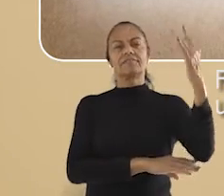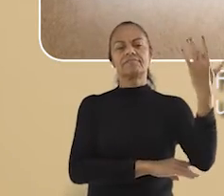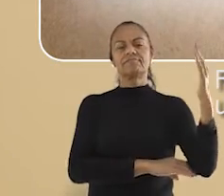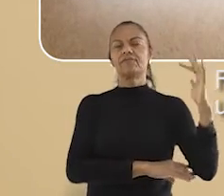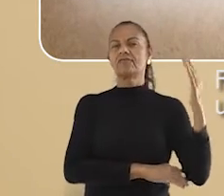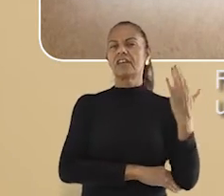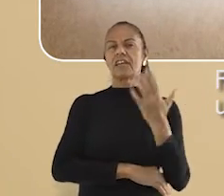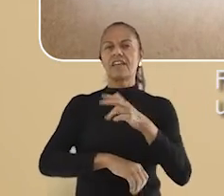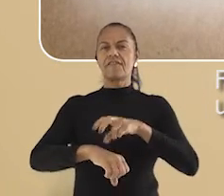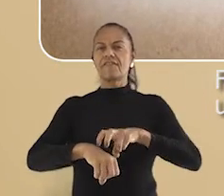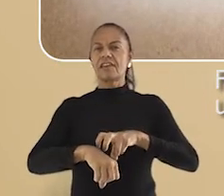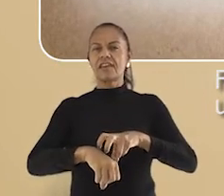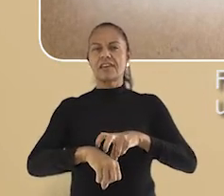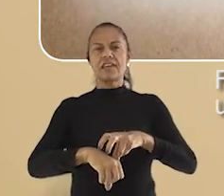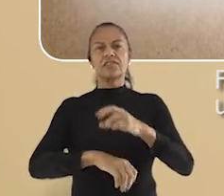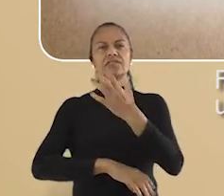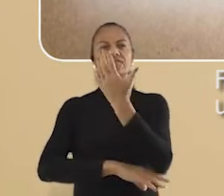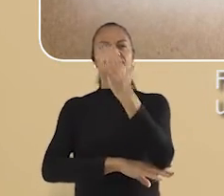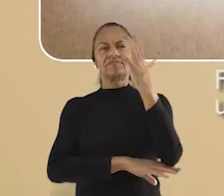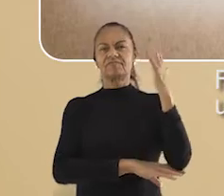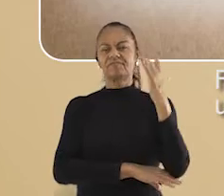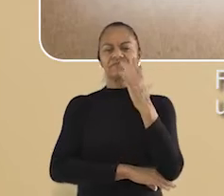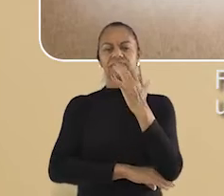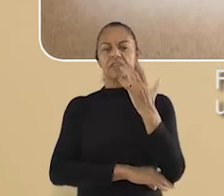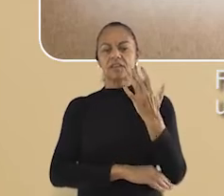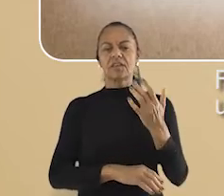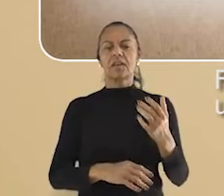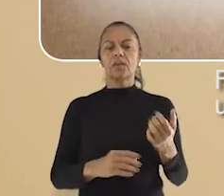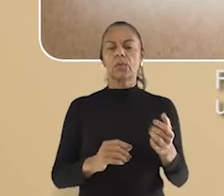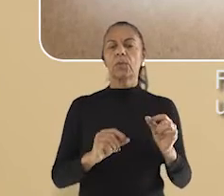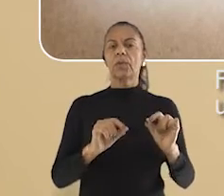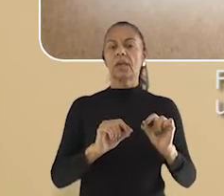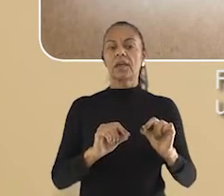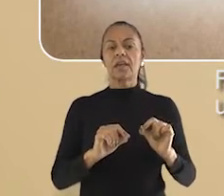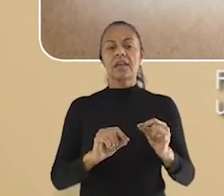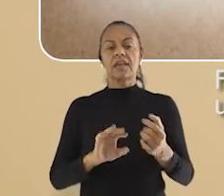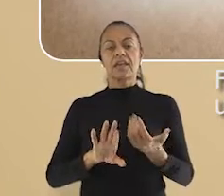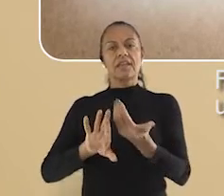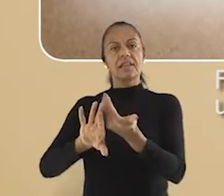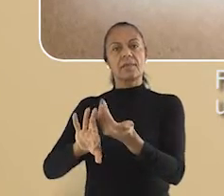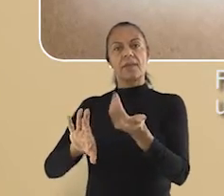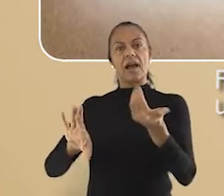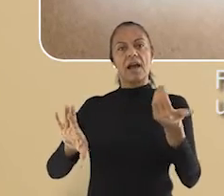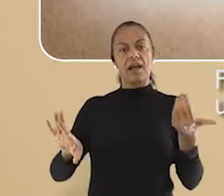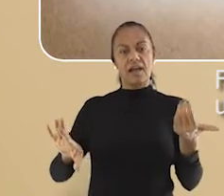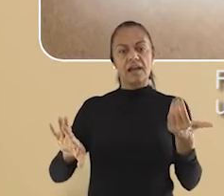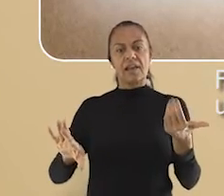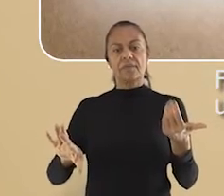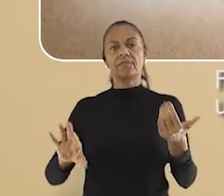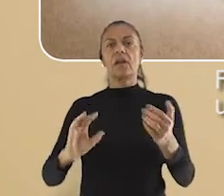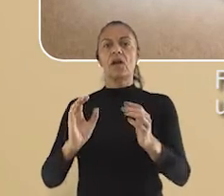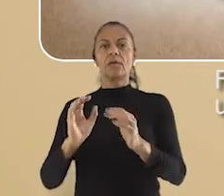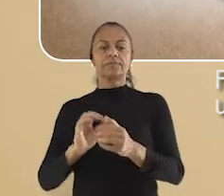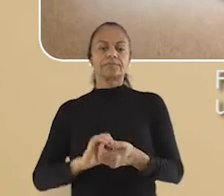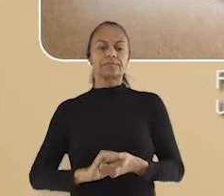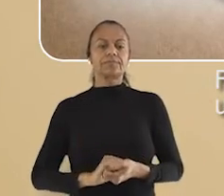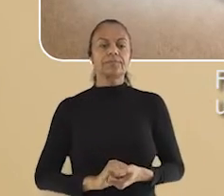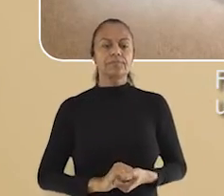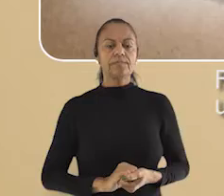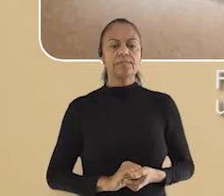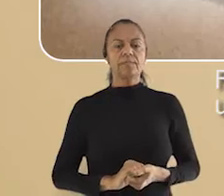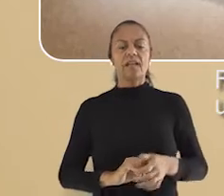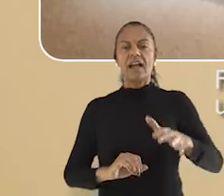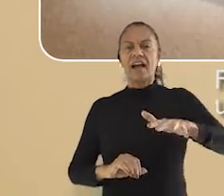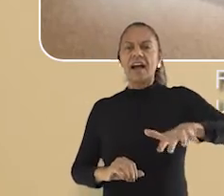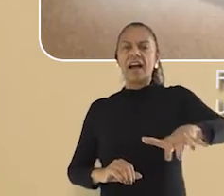os edifícios seriam cercados de árvores. O verde, aliás, é presença constante nas superquadras, diminuindo a